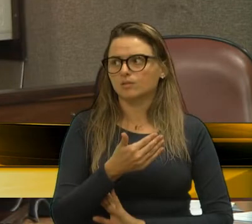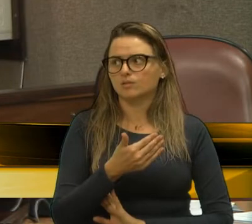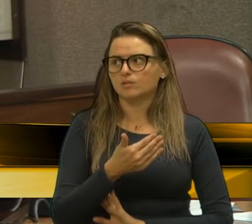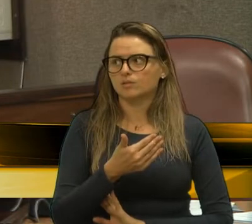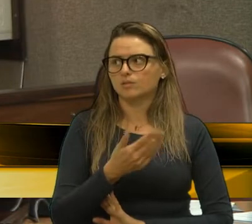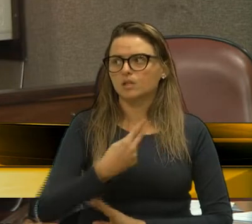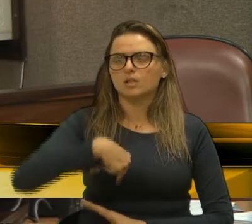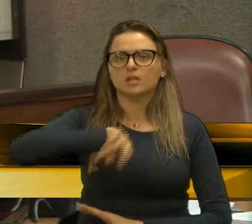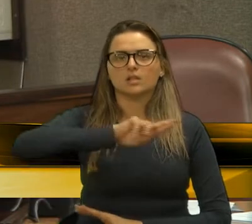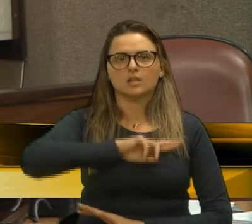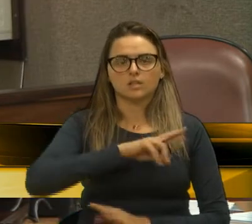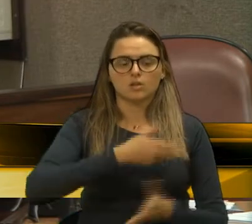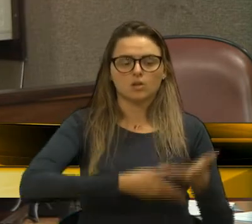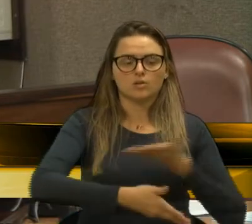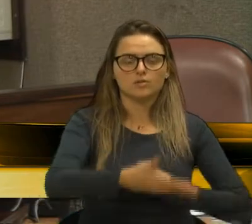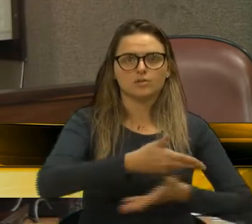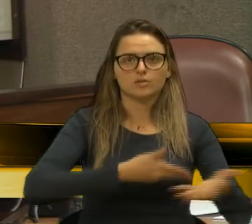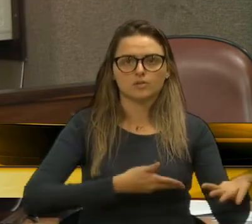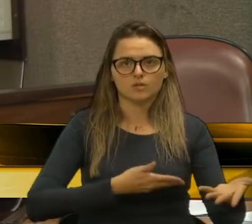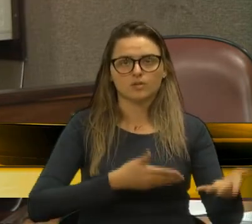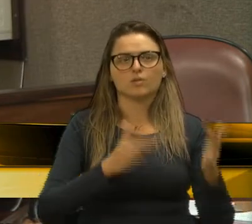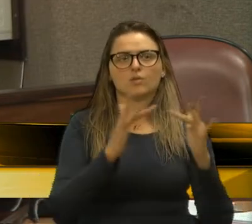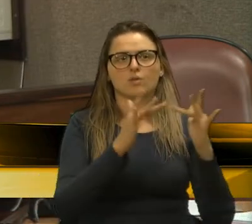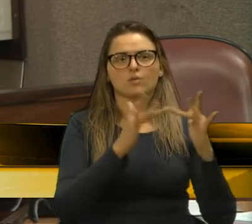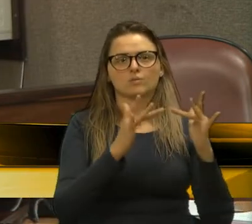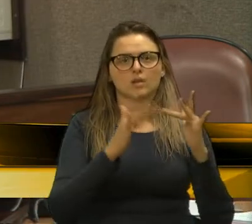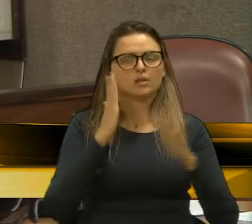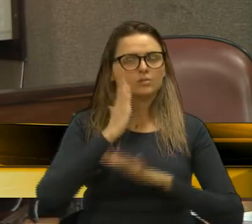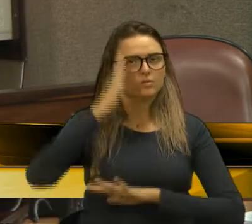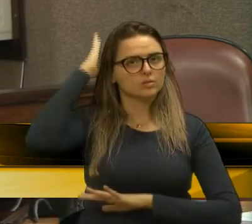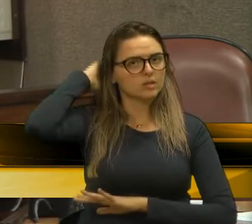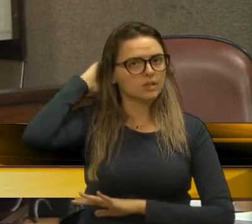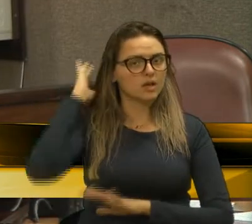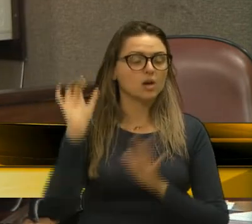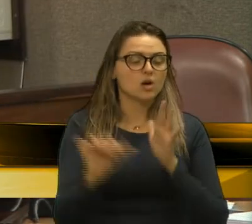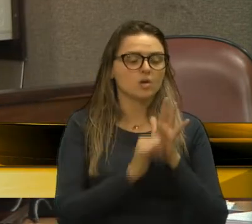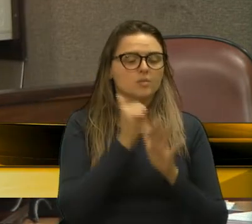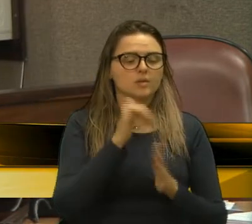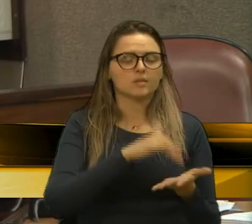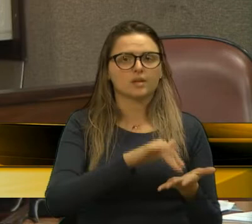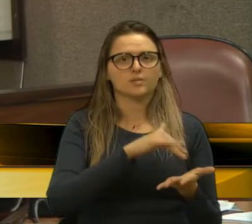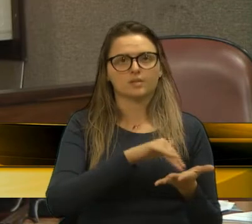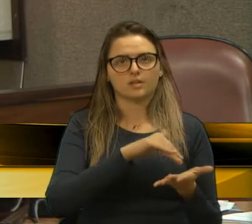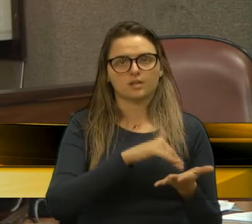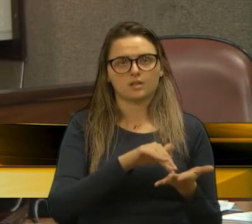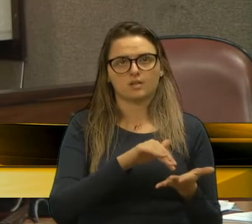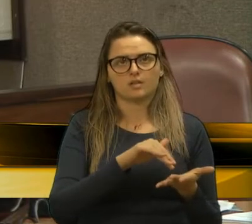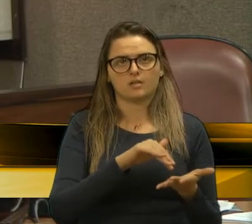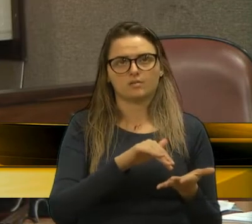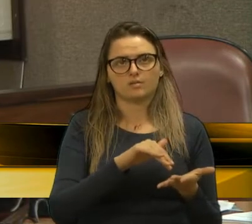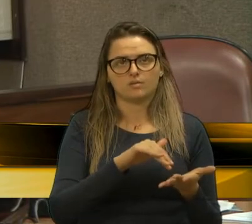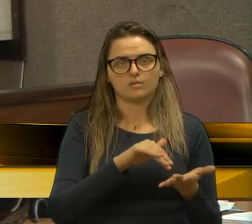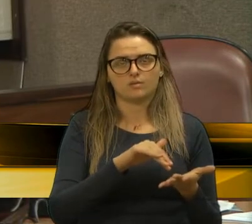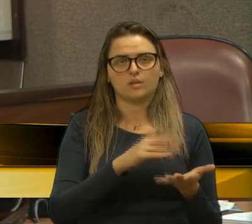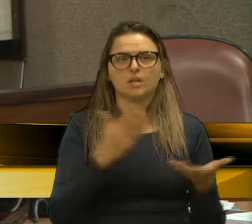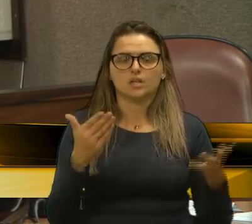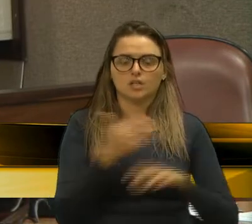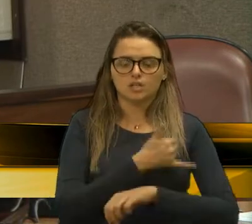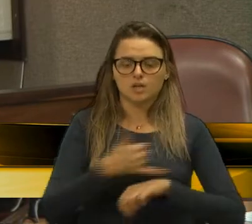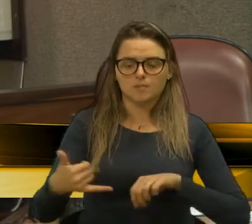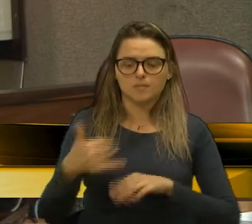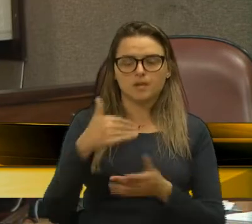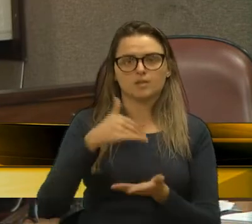intermediasse com o prefeito na época o primeiro secretário que passou na secretaria